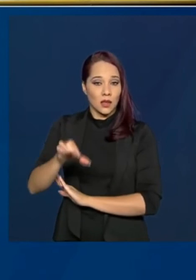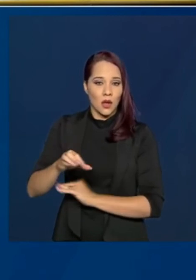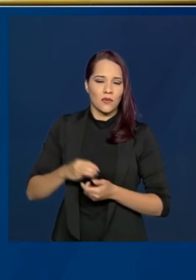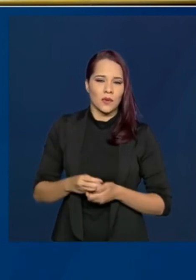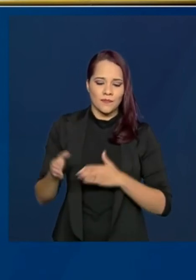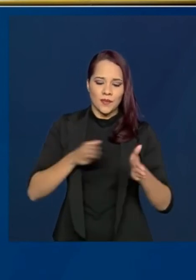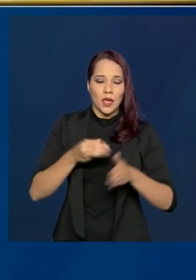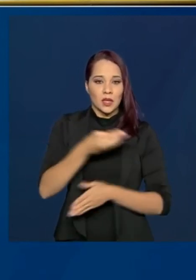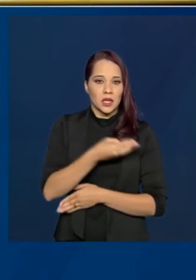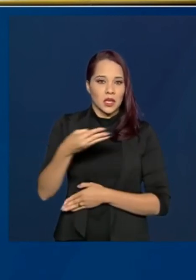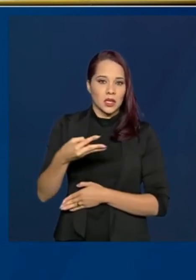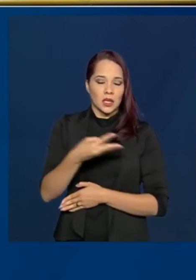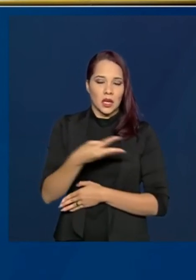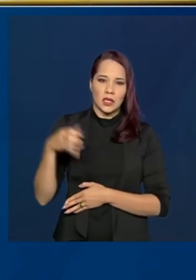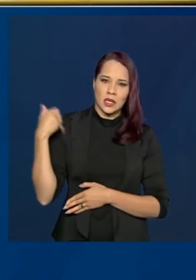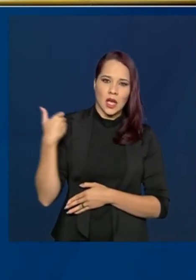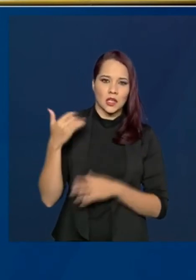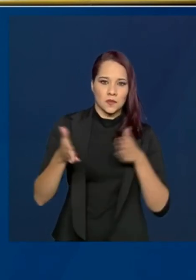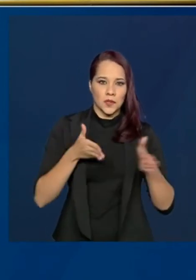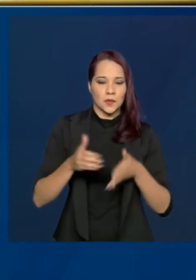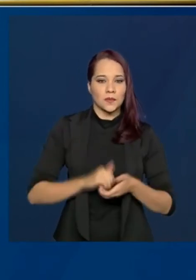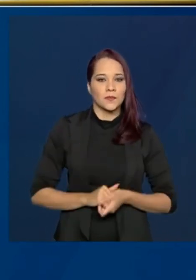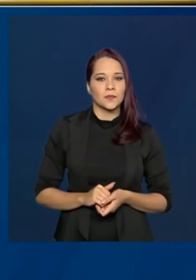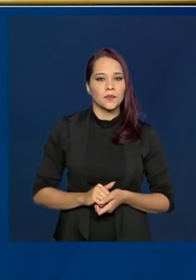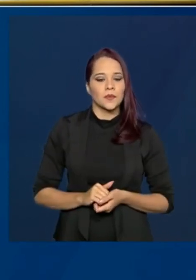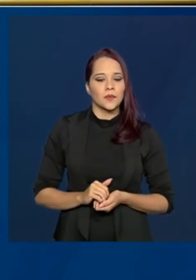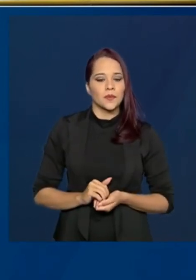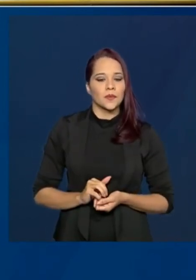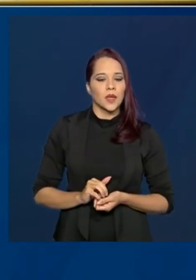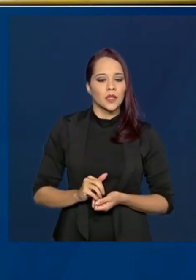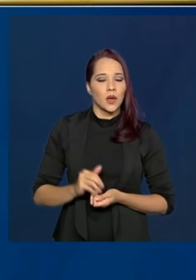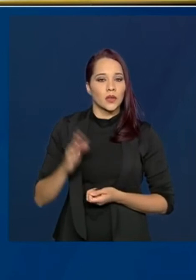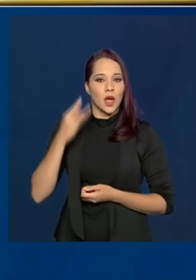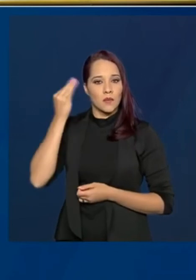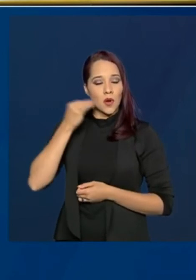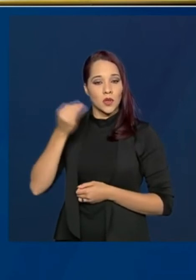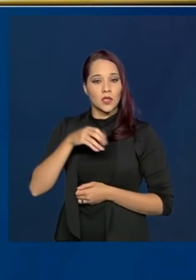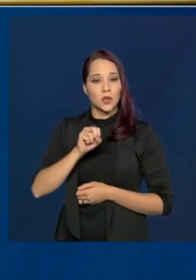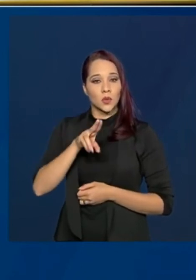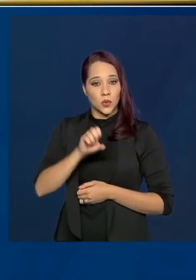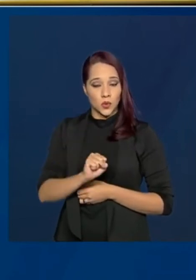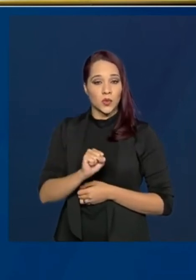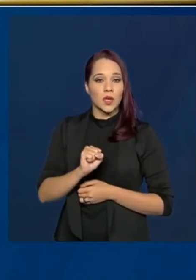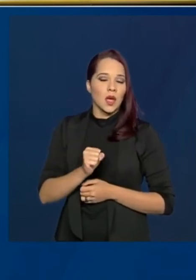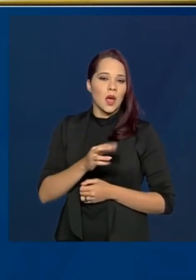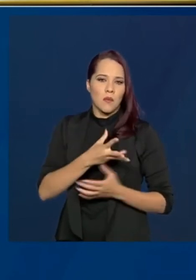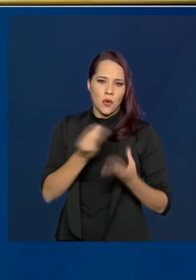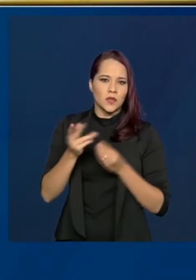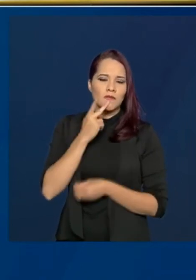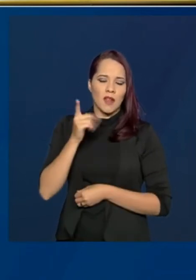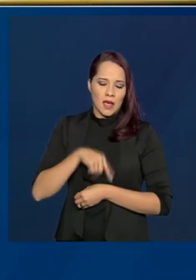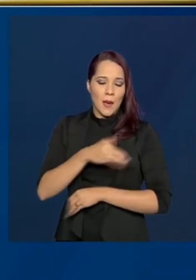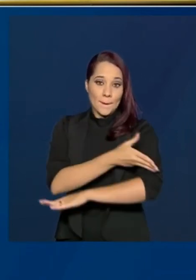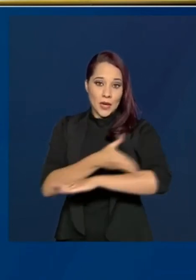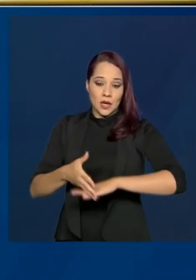de 33 anos. Em relação à declaração de etnia, na amostra do SUS, a grande amostra, a maioria se declara como